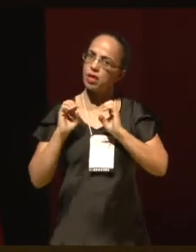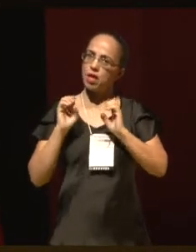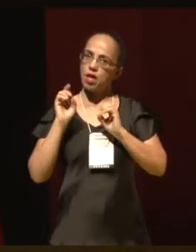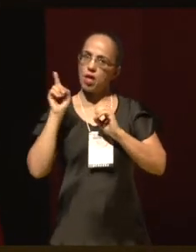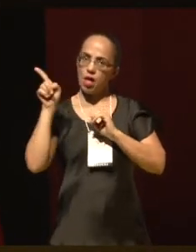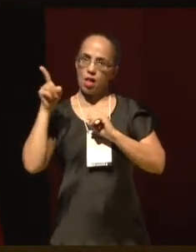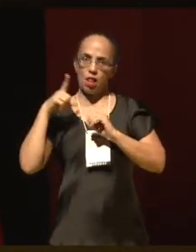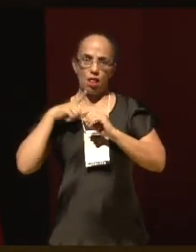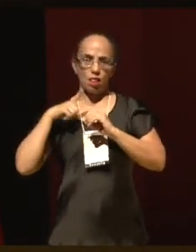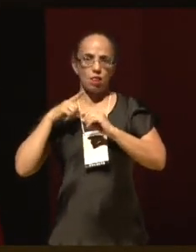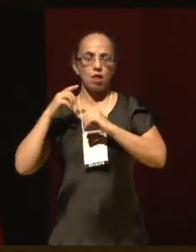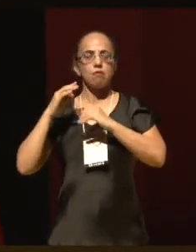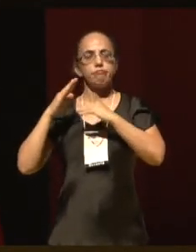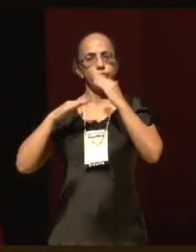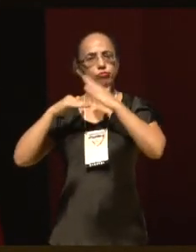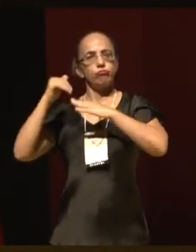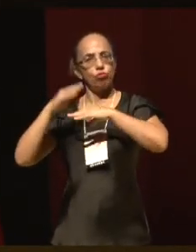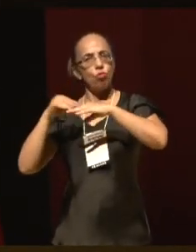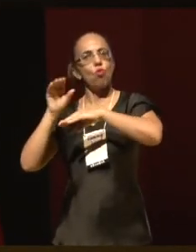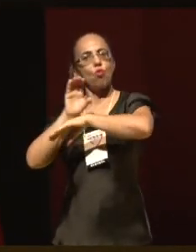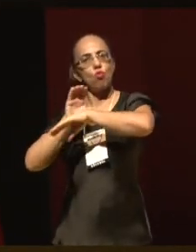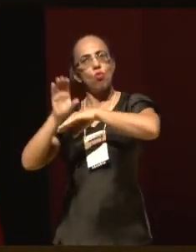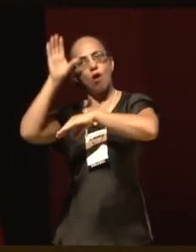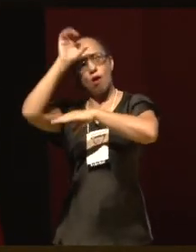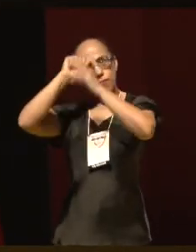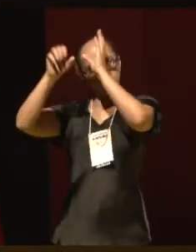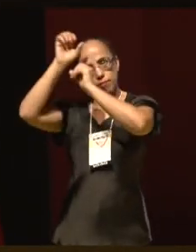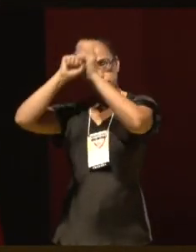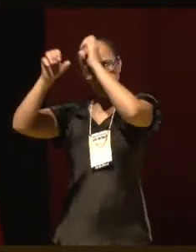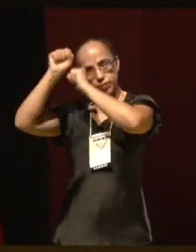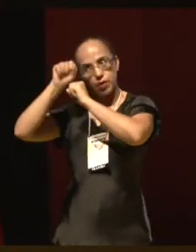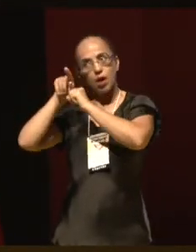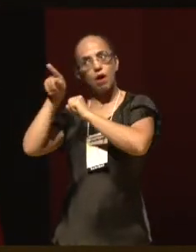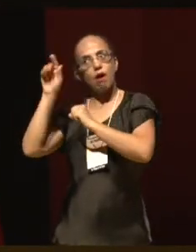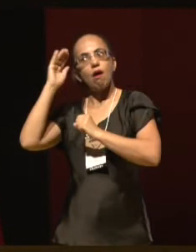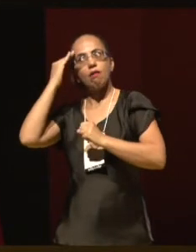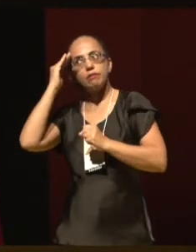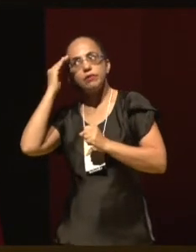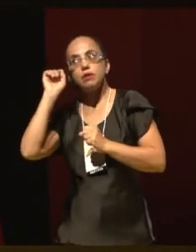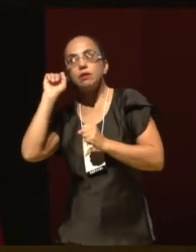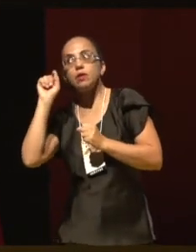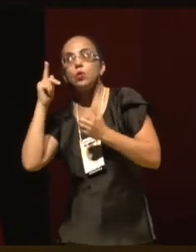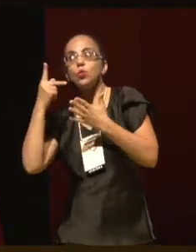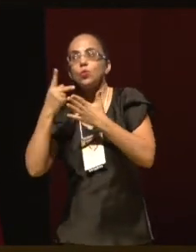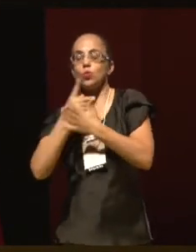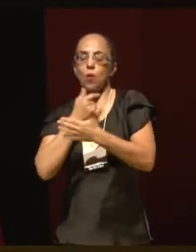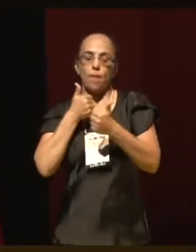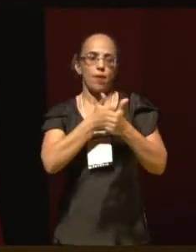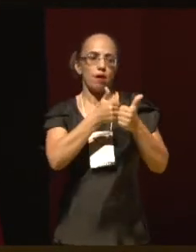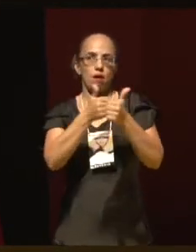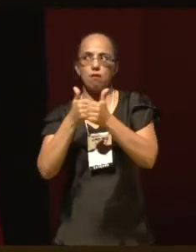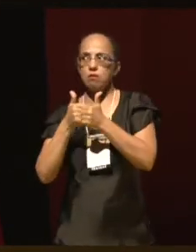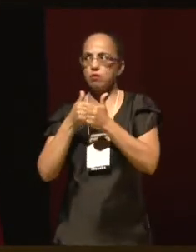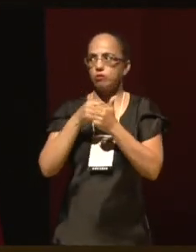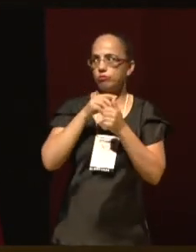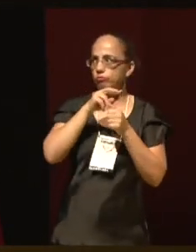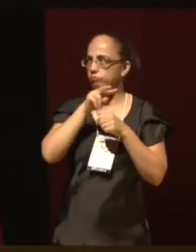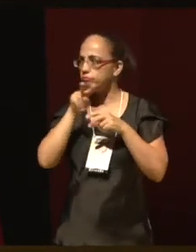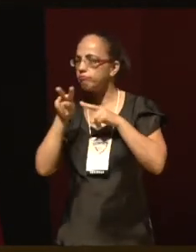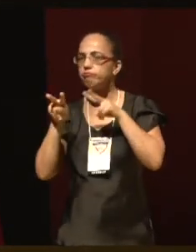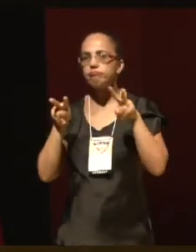a oportunidade de compreender o que está acontecendo ao redor deles e o que fazer.